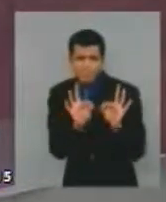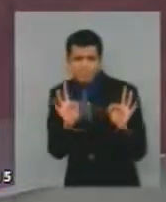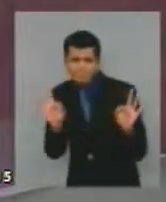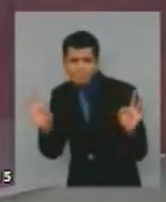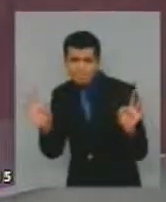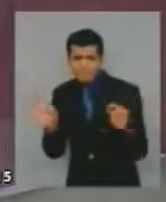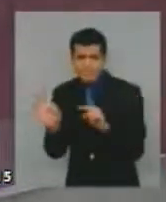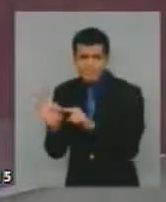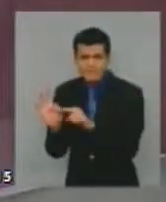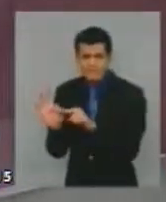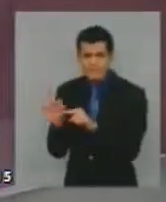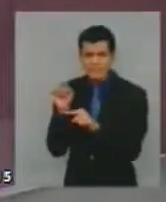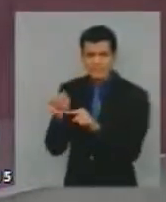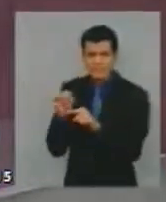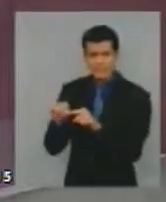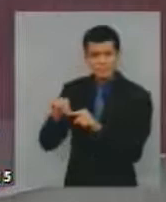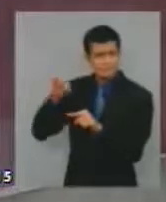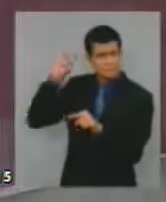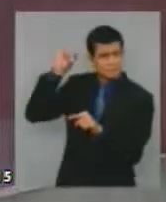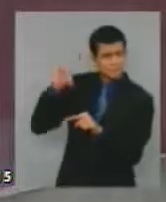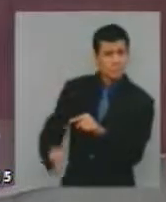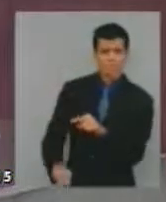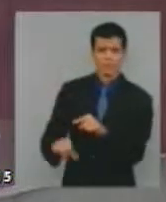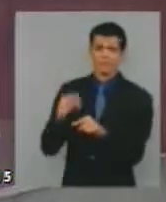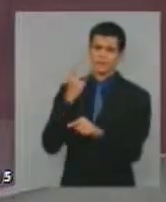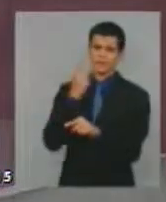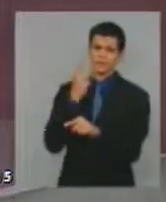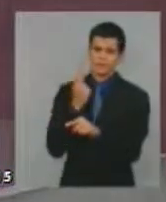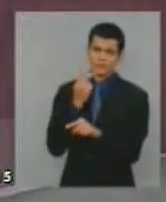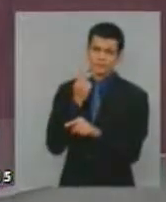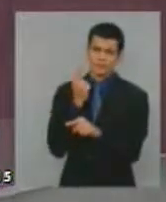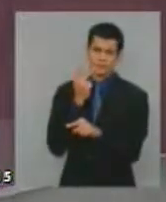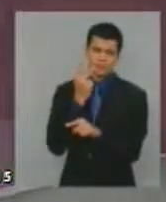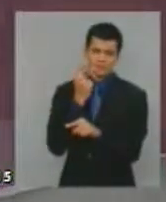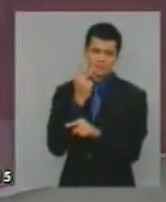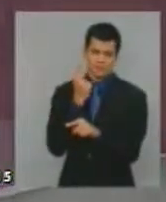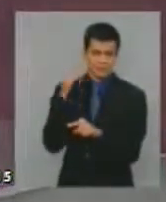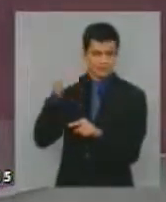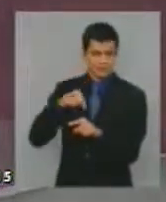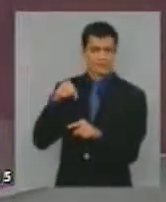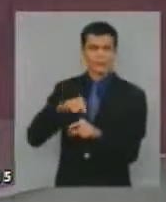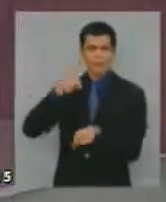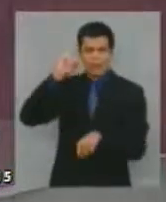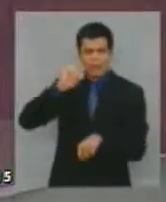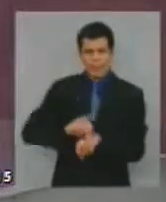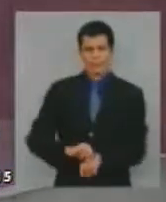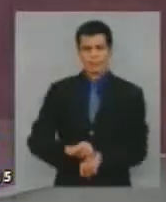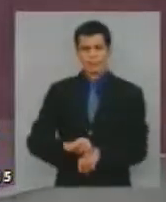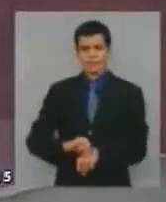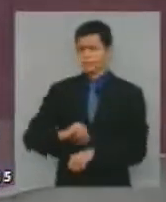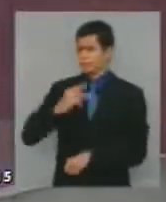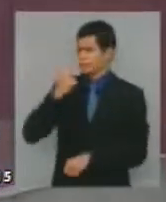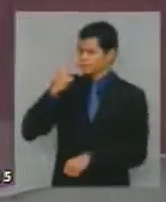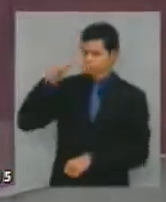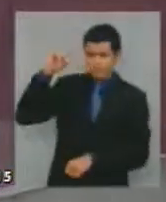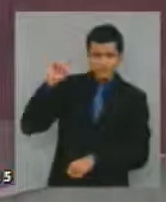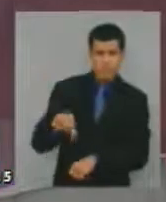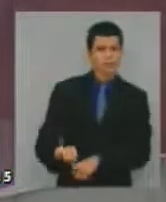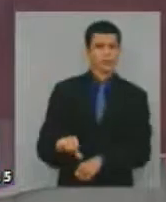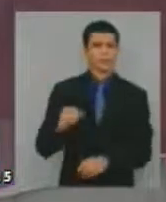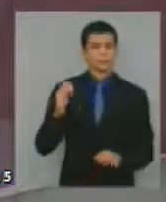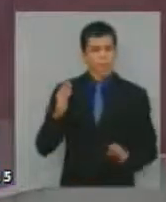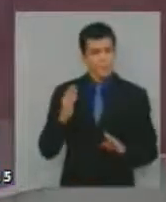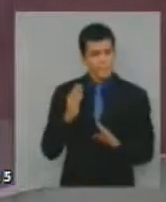pior capital medida pelo índice de homicídios na